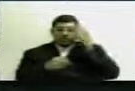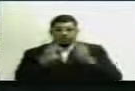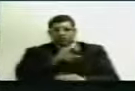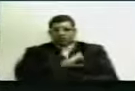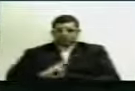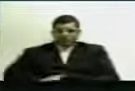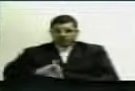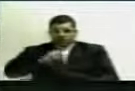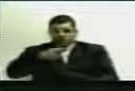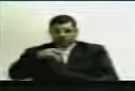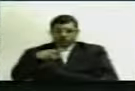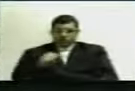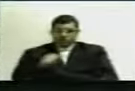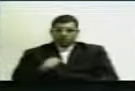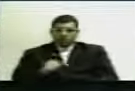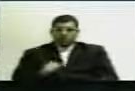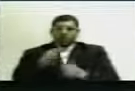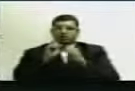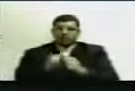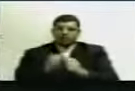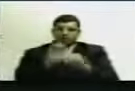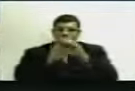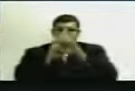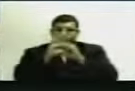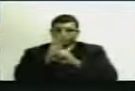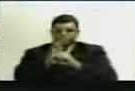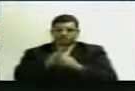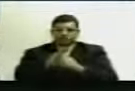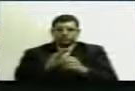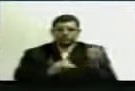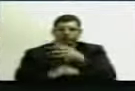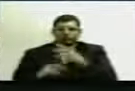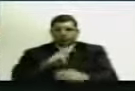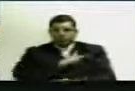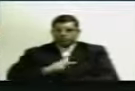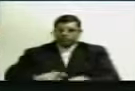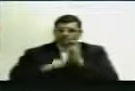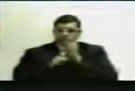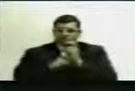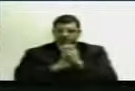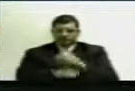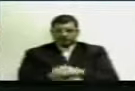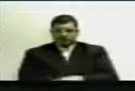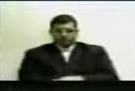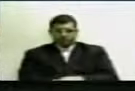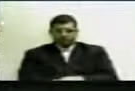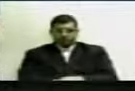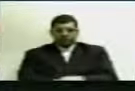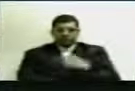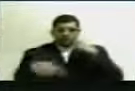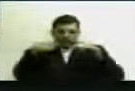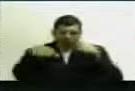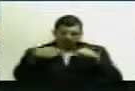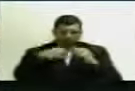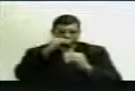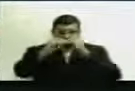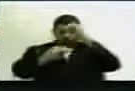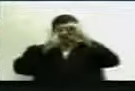Neto, que pode e preenche requisitos para ser presidente desta casa, do diálogo